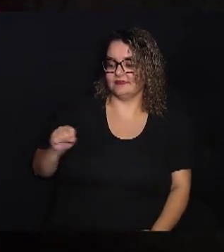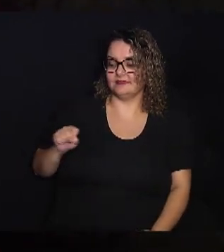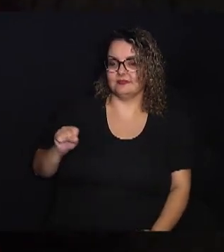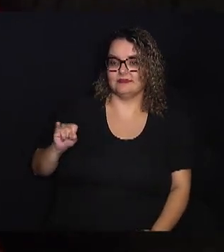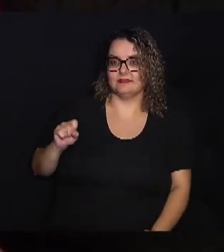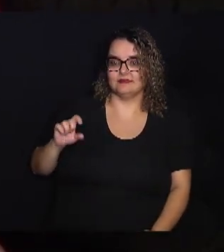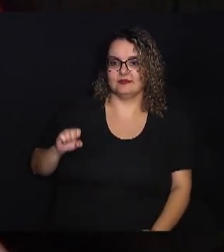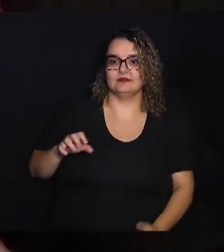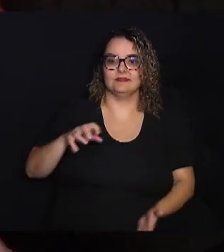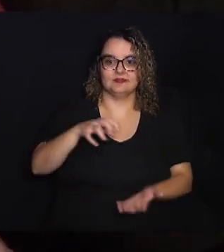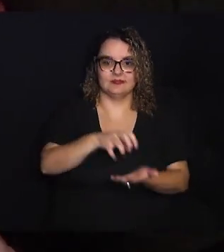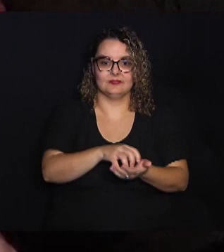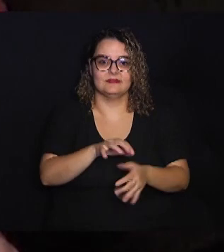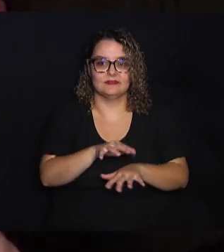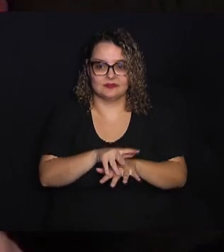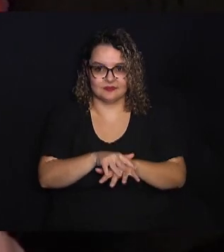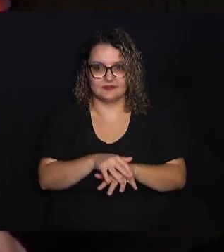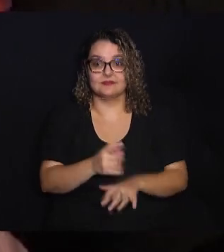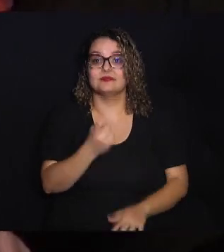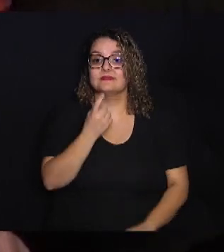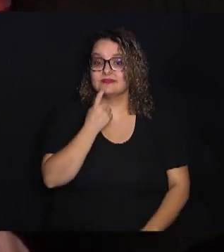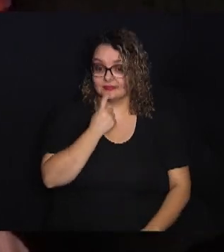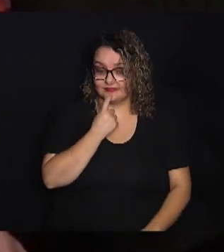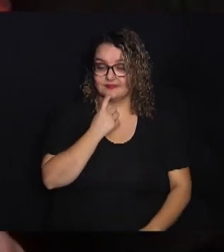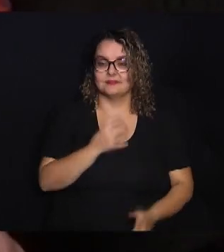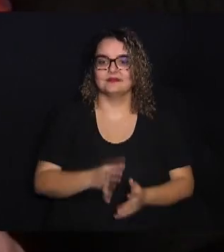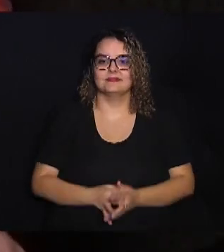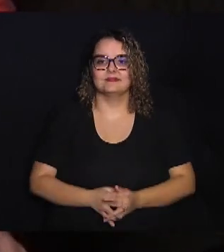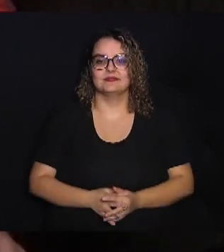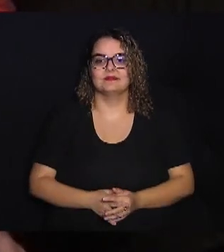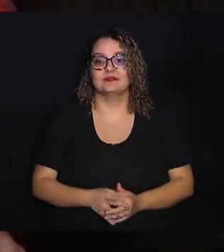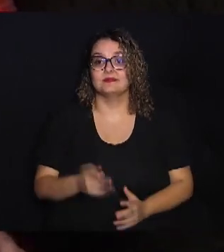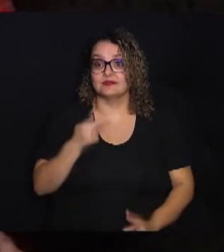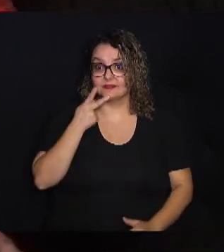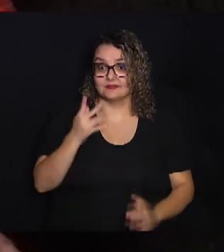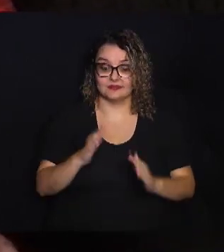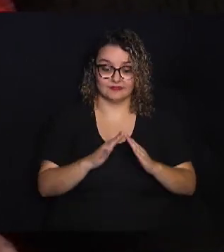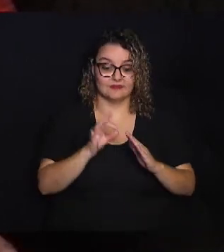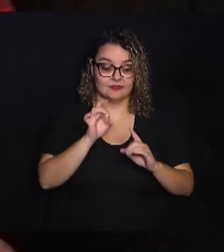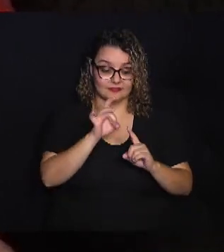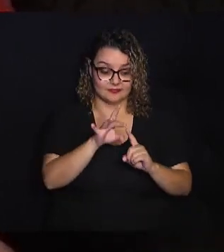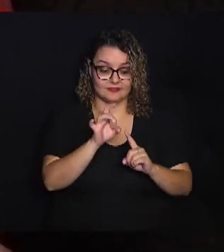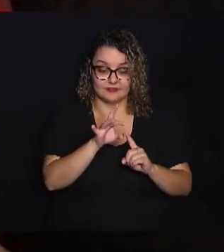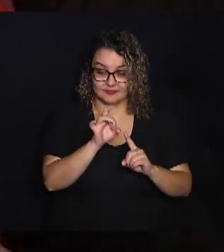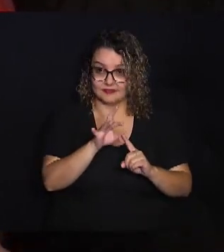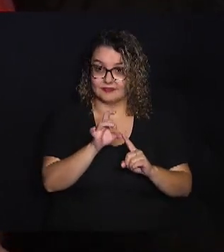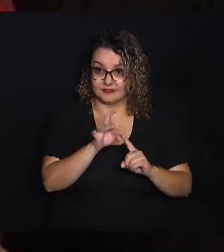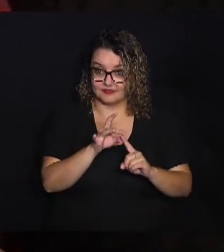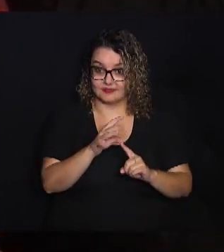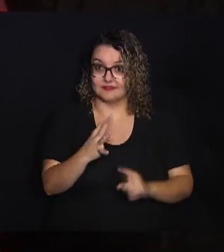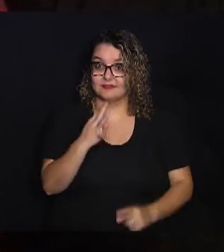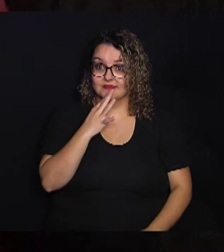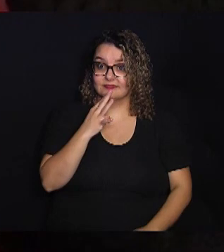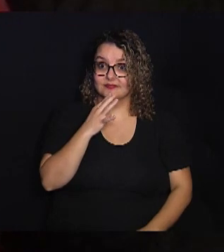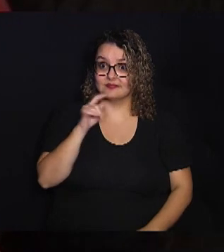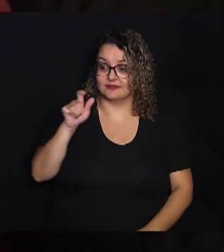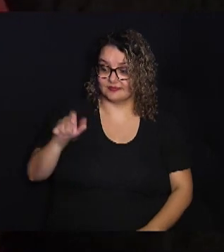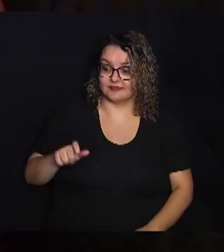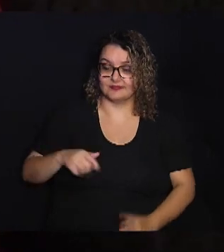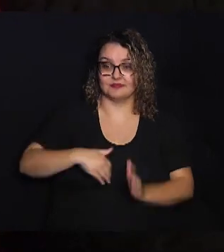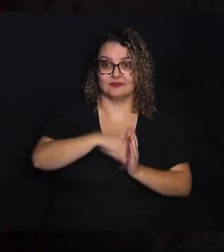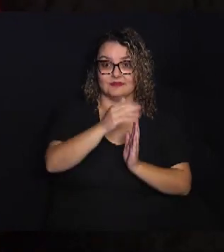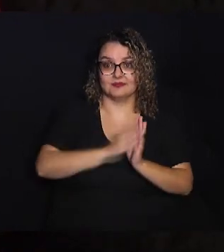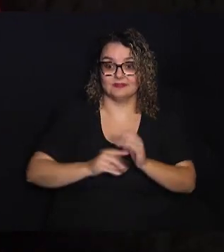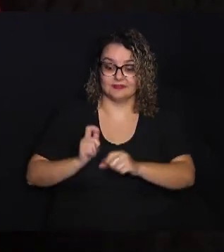Centro Cultural Luiz Braille de Campinas. Falar sobre a Casa de Vidro, né? Que eu conheci o pintor e